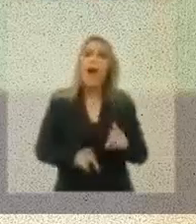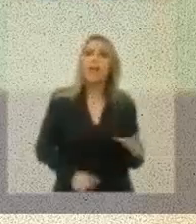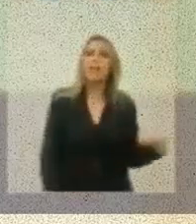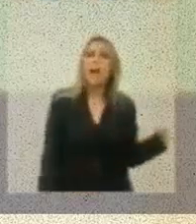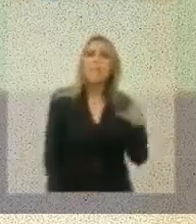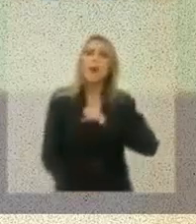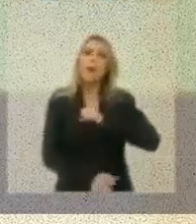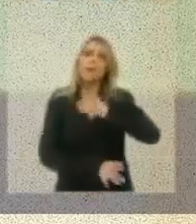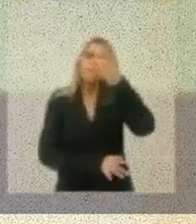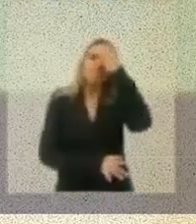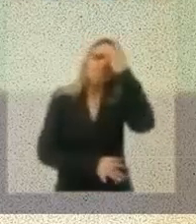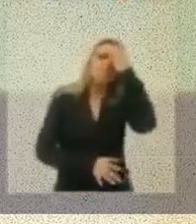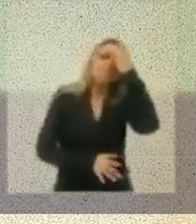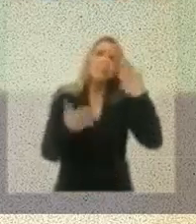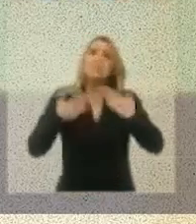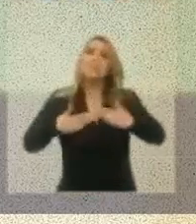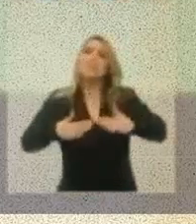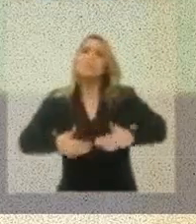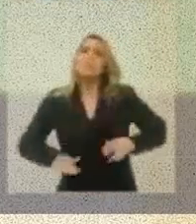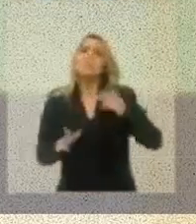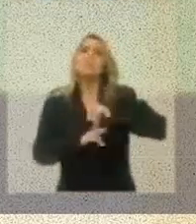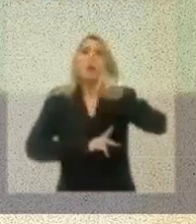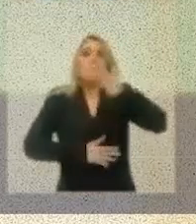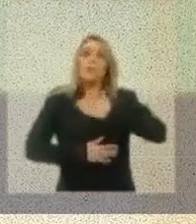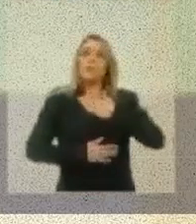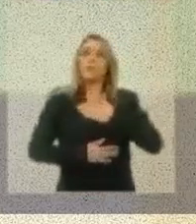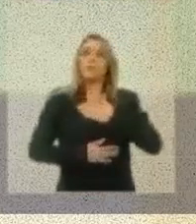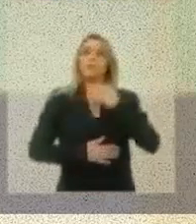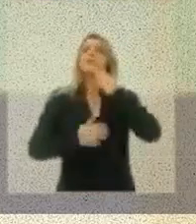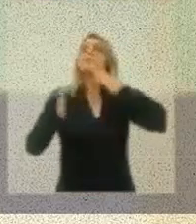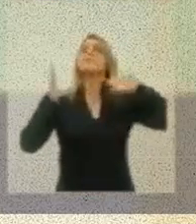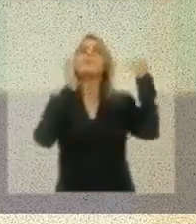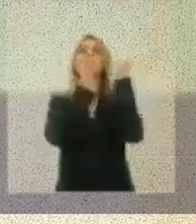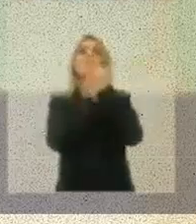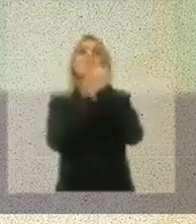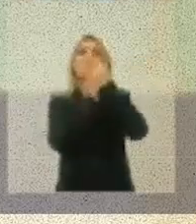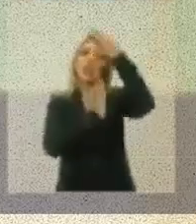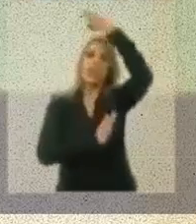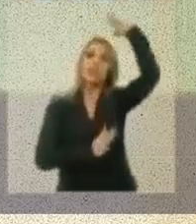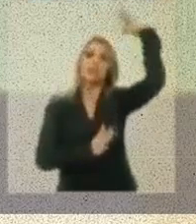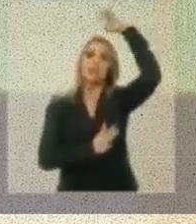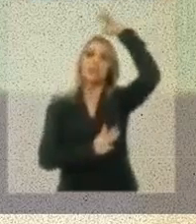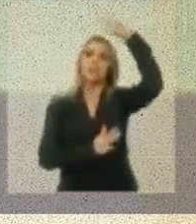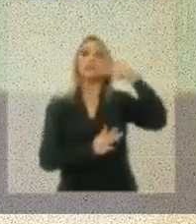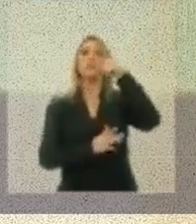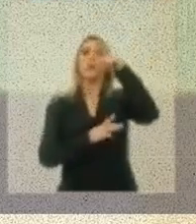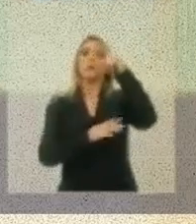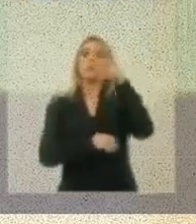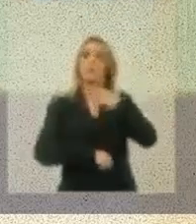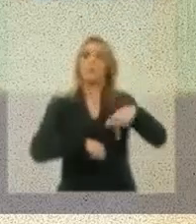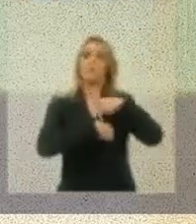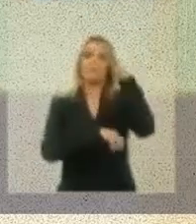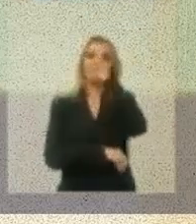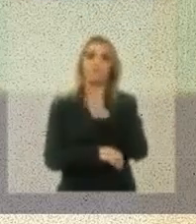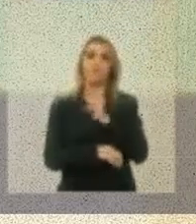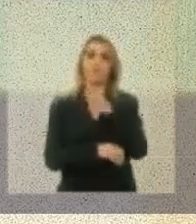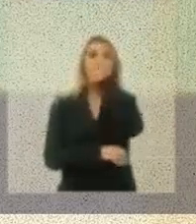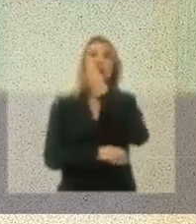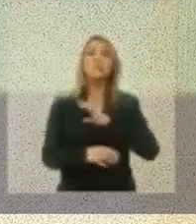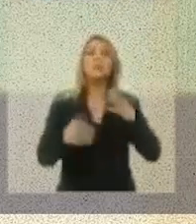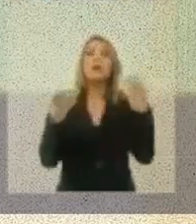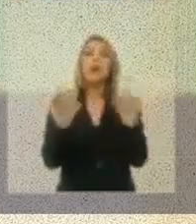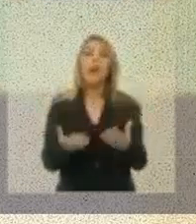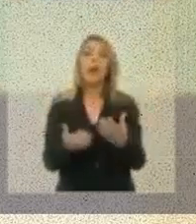sabedoria discernimento mansidão domínio próprio Mas acima de tudo teu santo espírito do pai sobre a nação brasileira o Brasil que eu quero